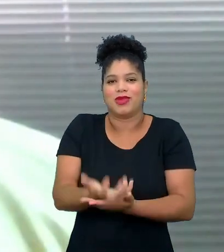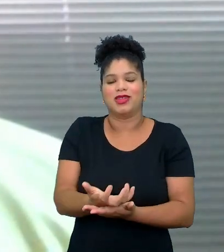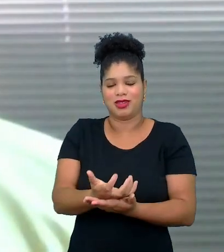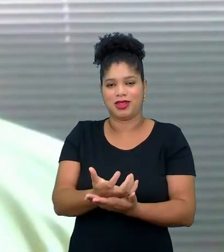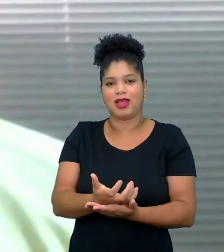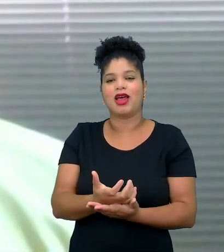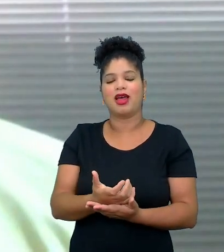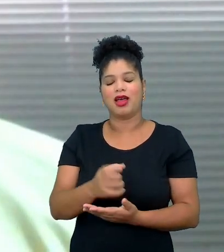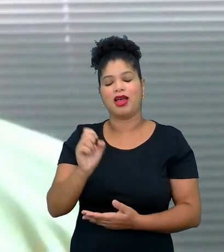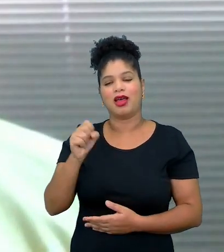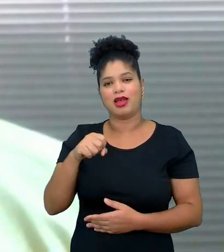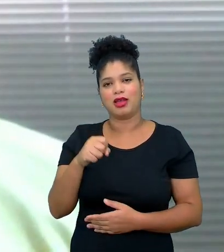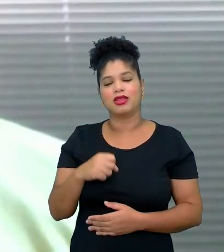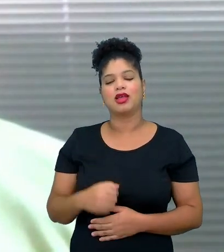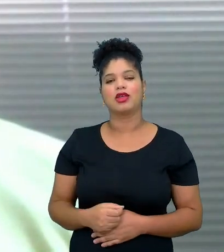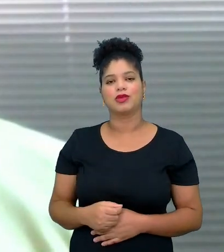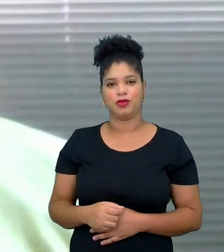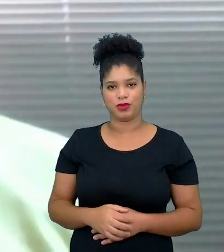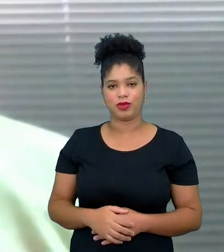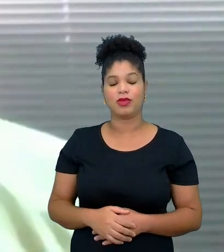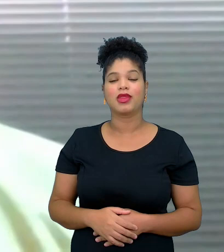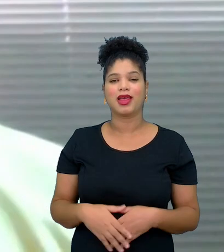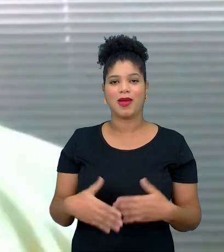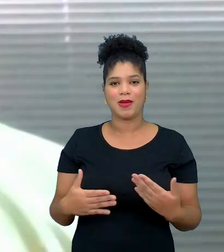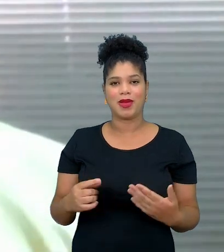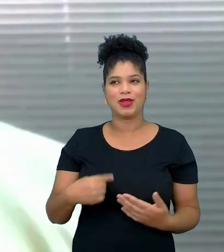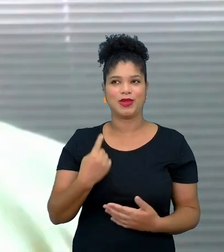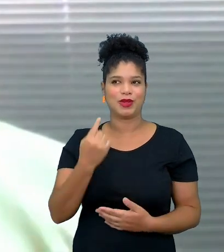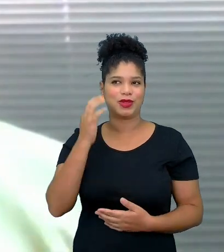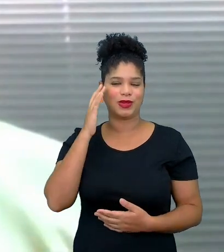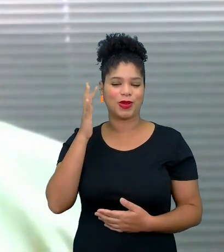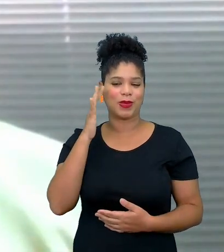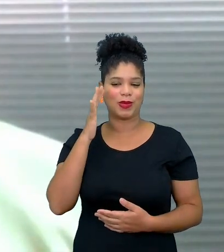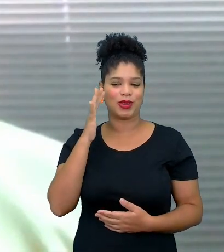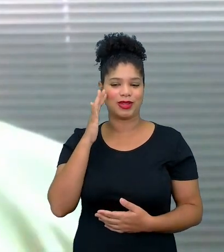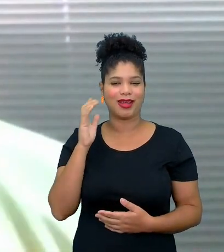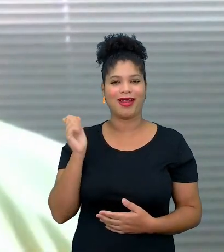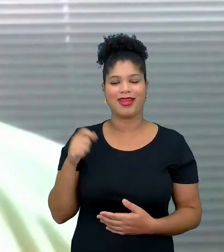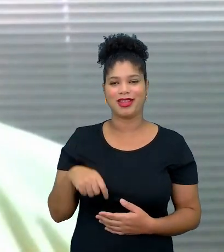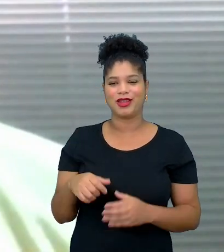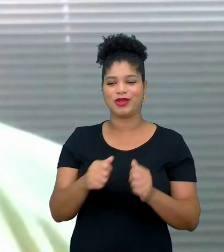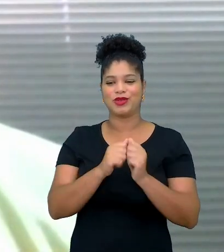isso certamente irá acontecer. Então, nós pensamos juntos a respeito